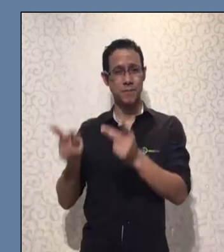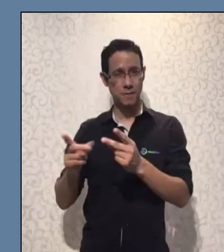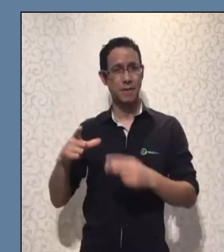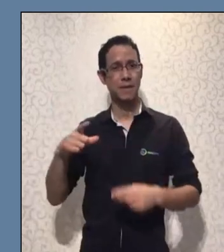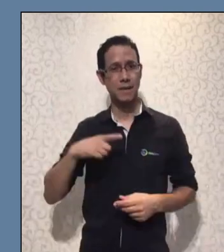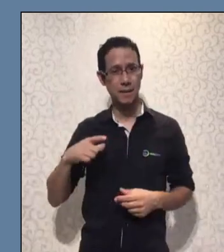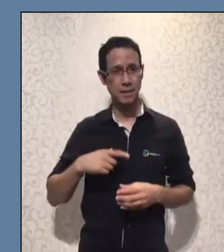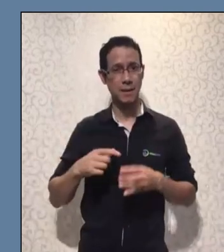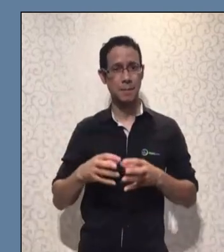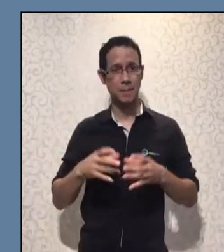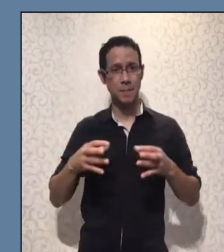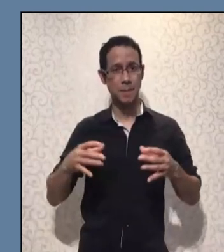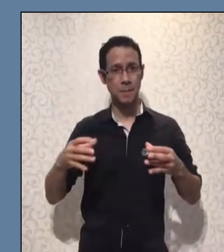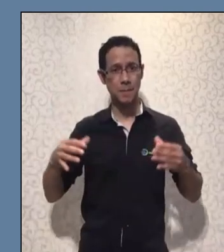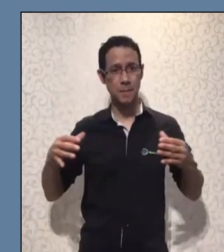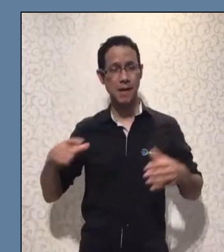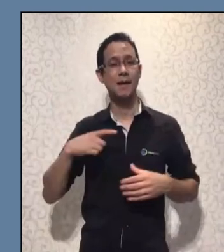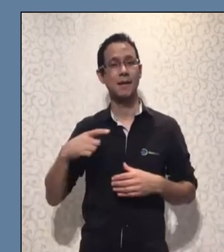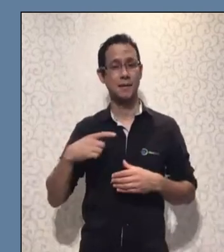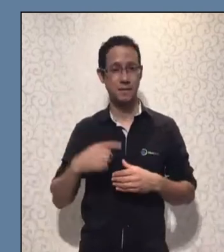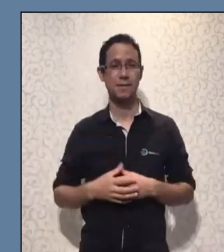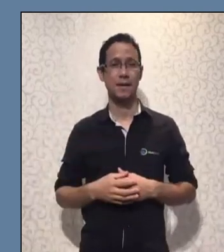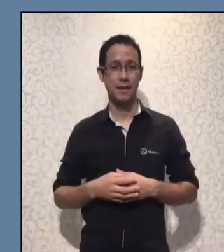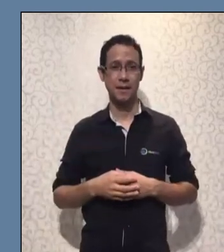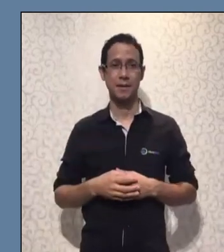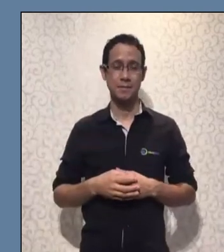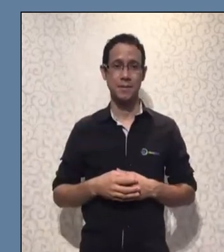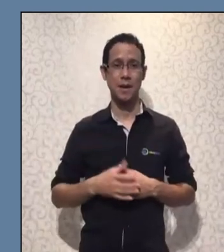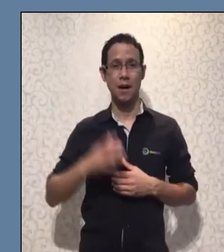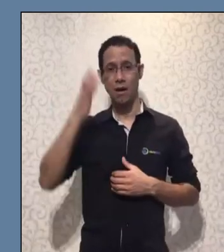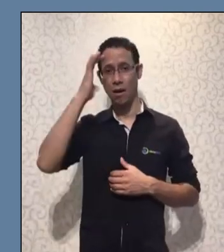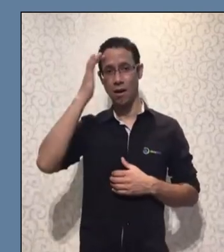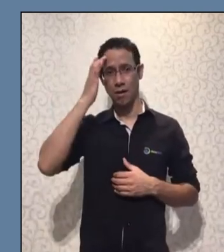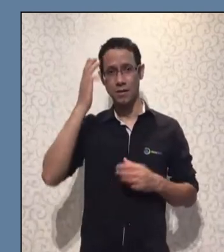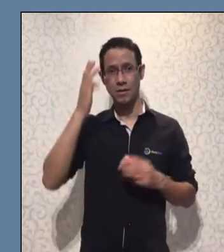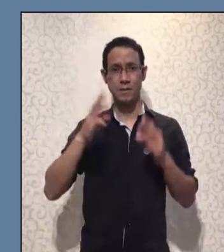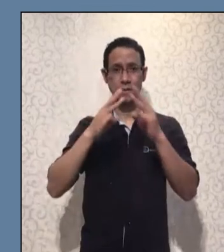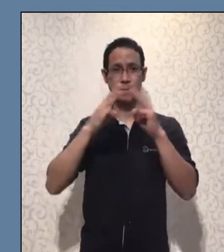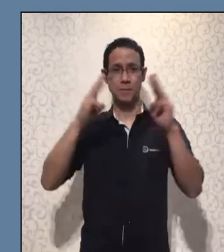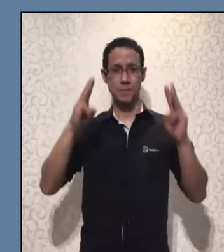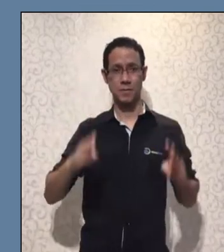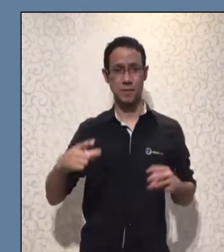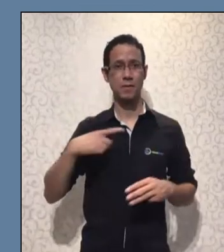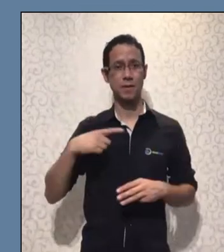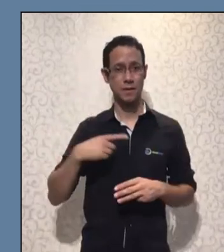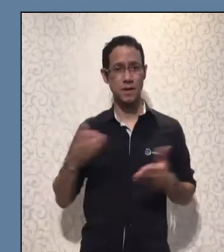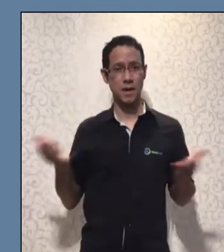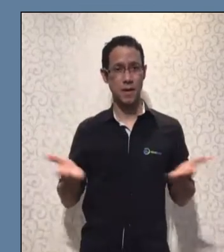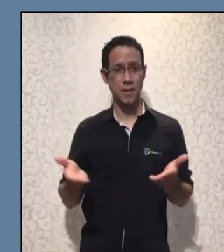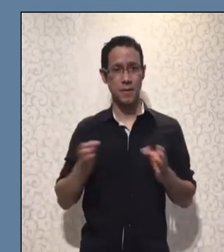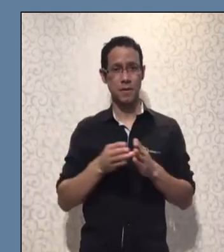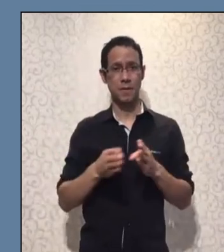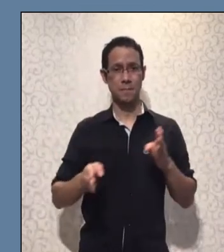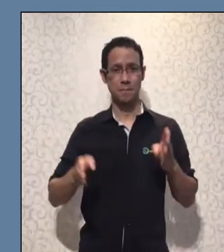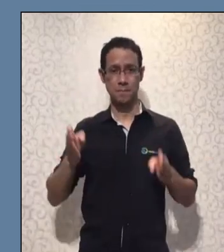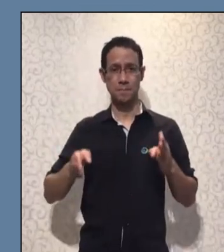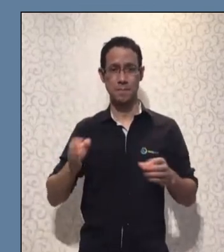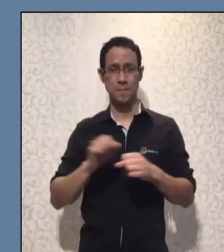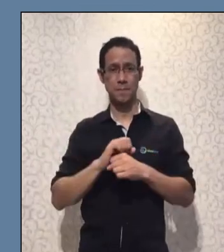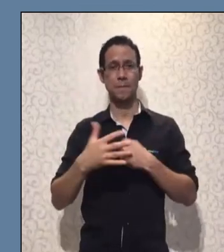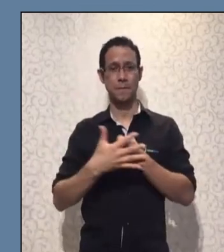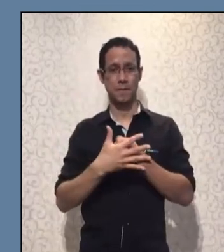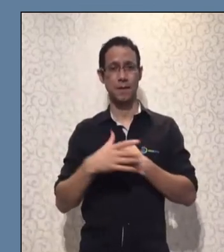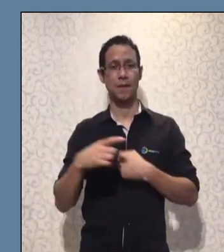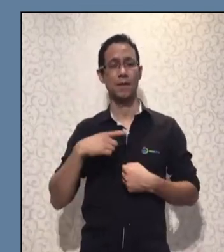Eu acho que os museus vivem um momento, né, a pandemia aí, ela entrou como um corte, mas